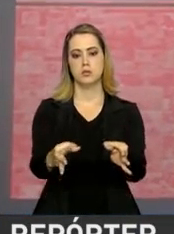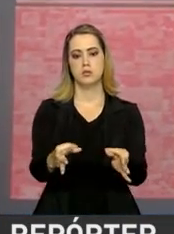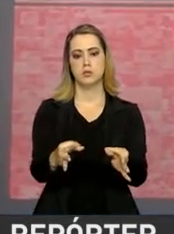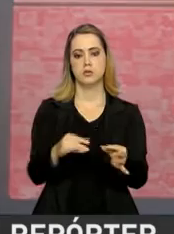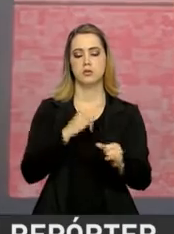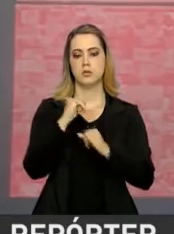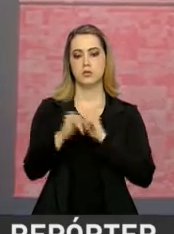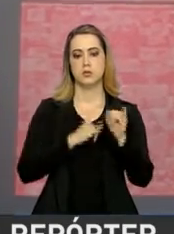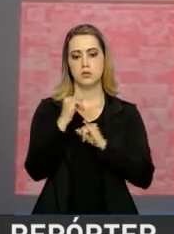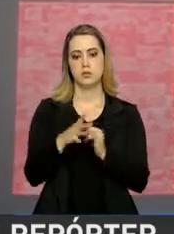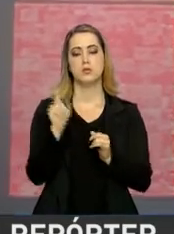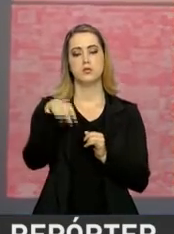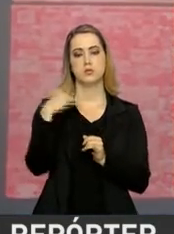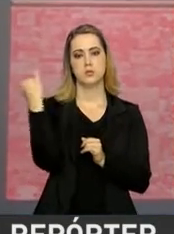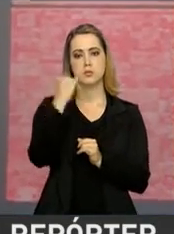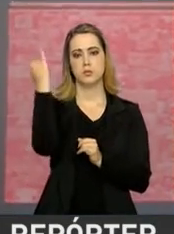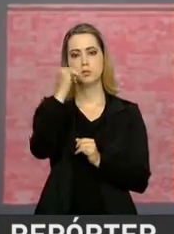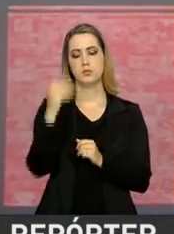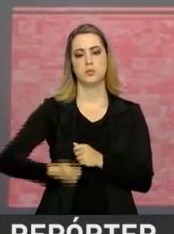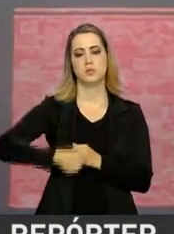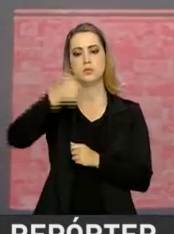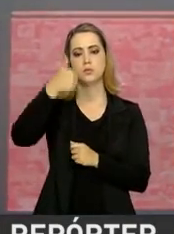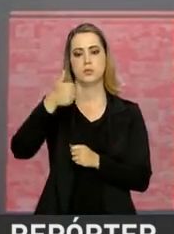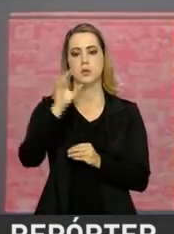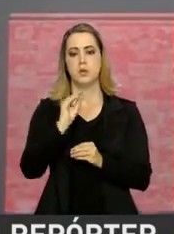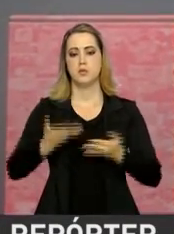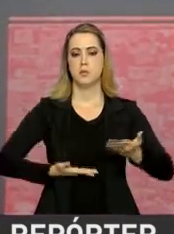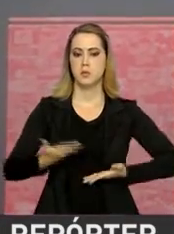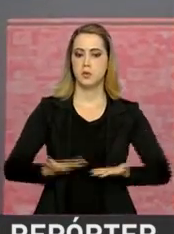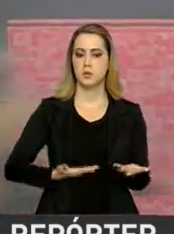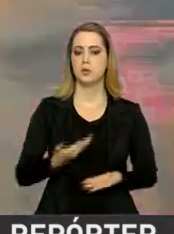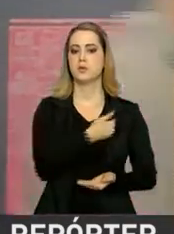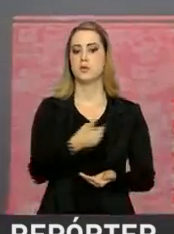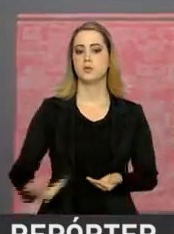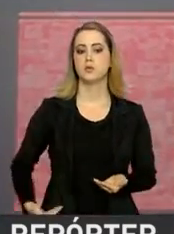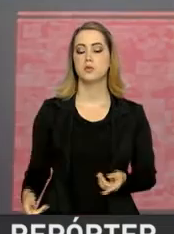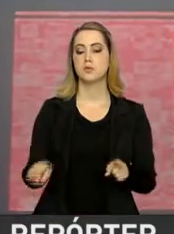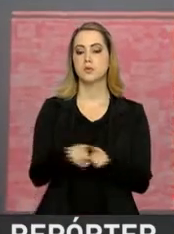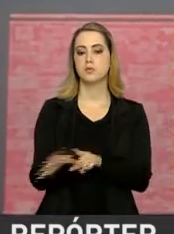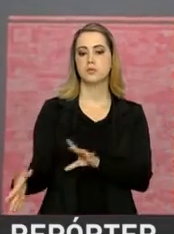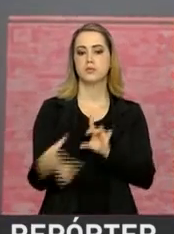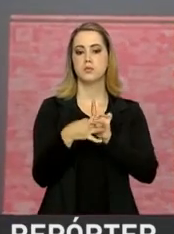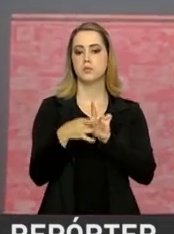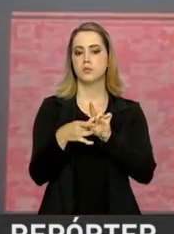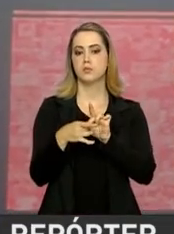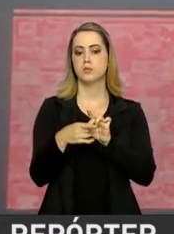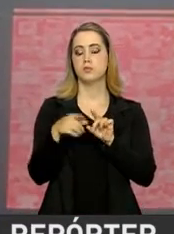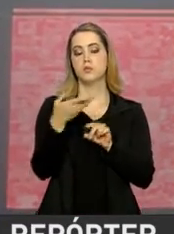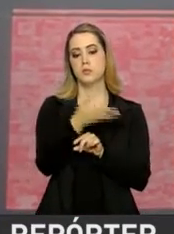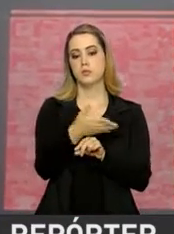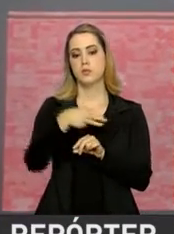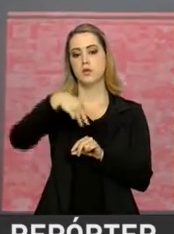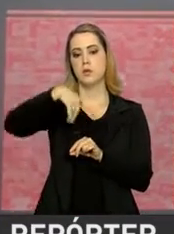da informação, são fundamentais para melhorar a qualidade de serviço, para atender melhor o cidadão. E acho que a parceria, a vinda dessa sede